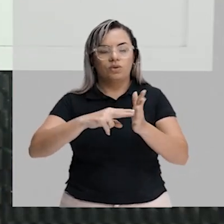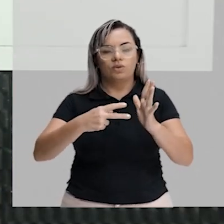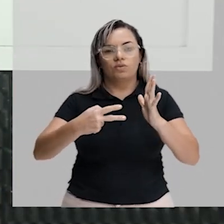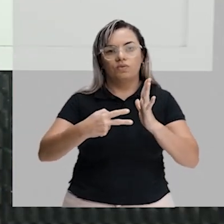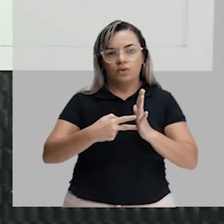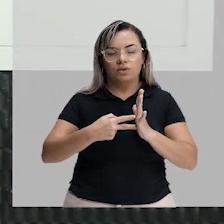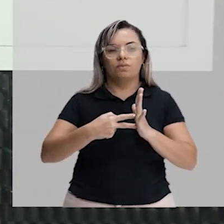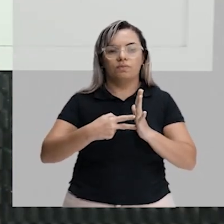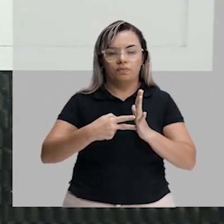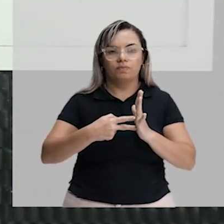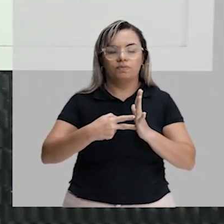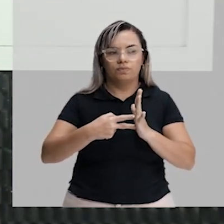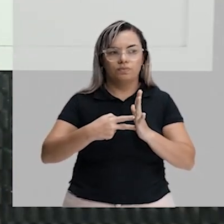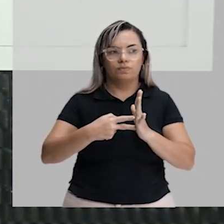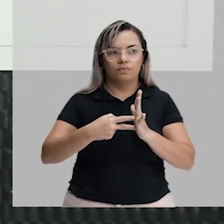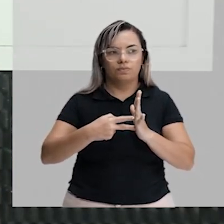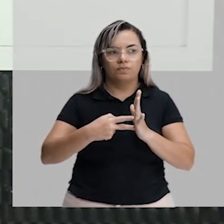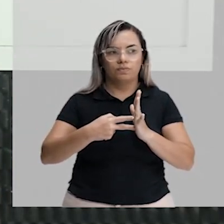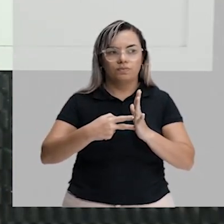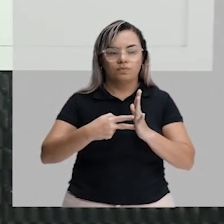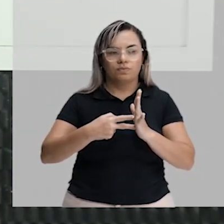significa? Logo,